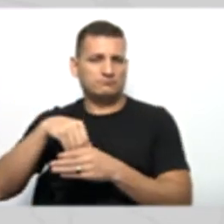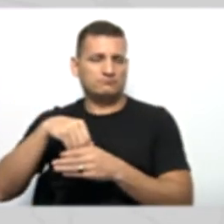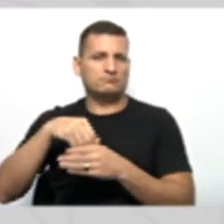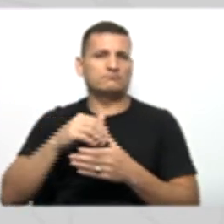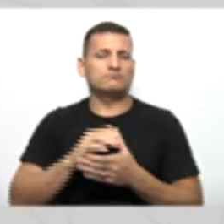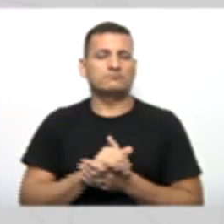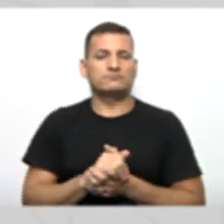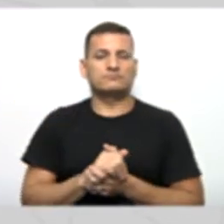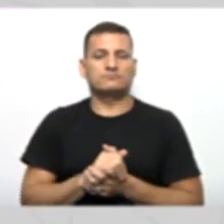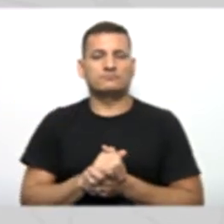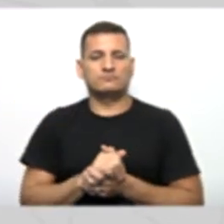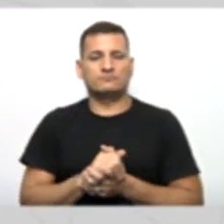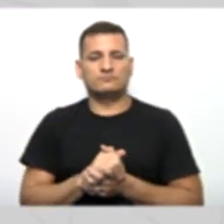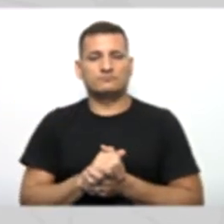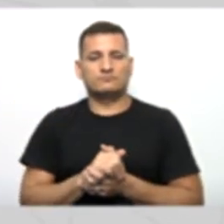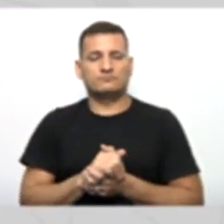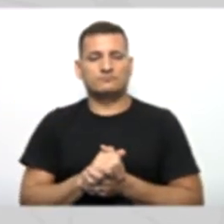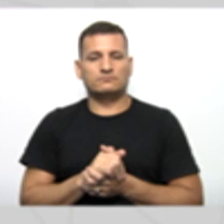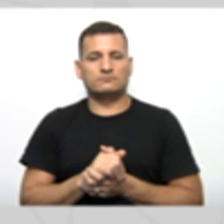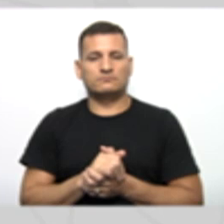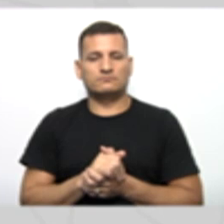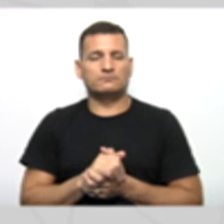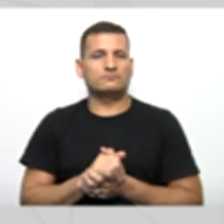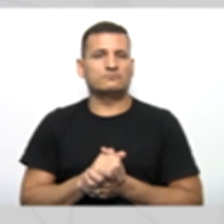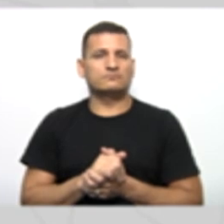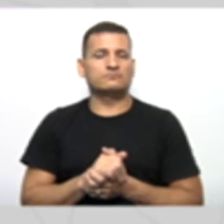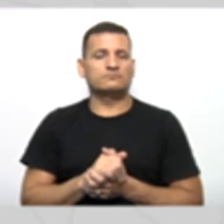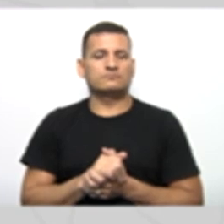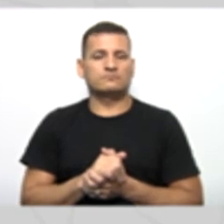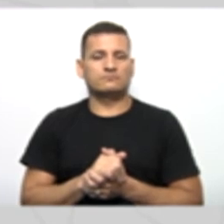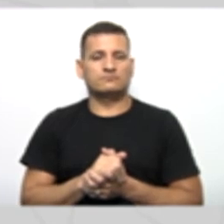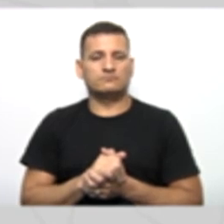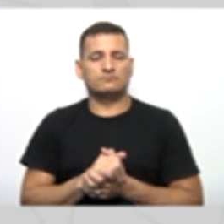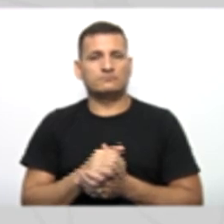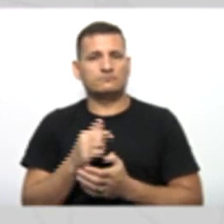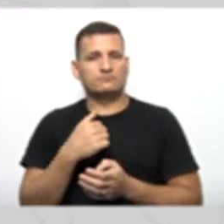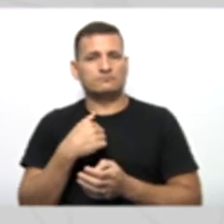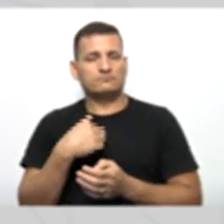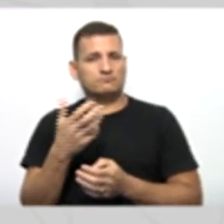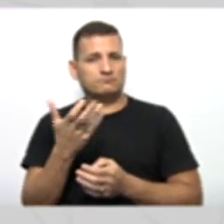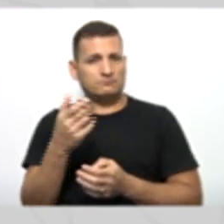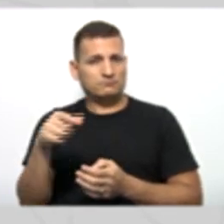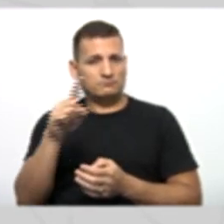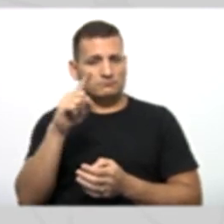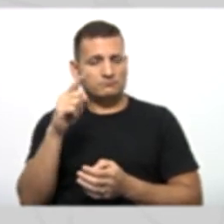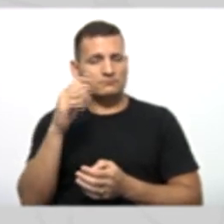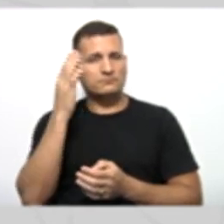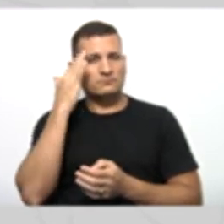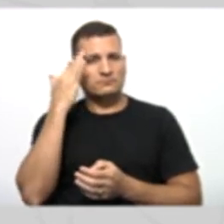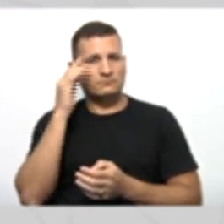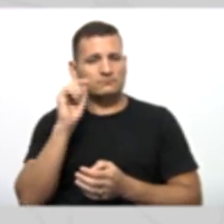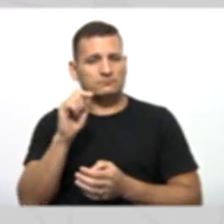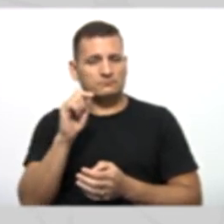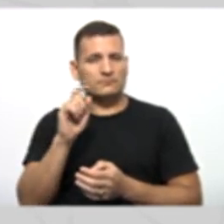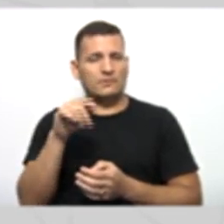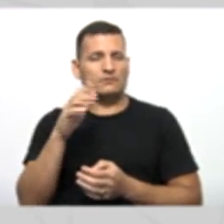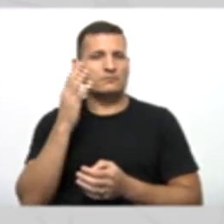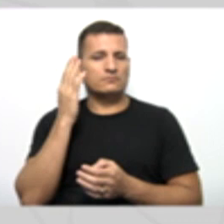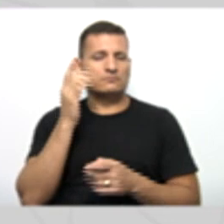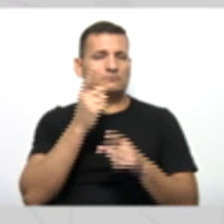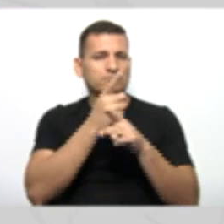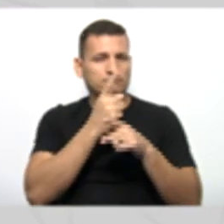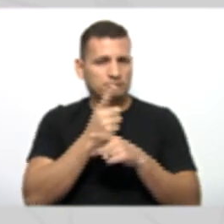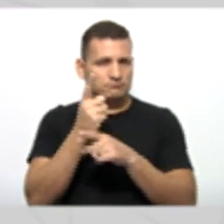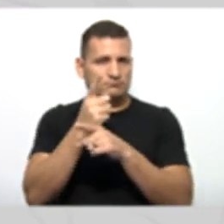extend, por exemplo. Isso daí nós vamos trabalhar mais para frente. O que eu quero que vocês saiam preparados é identificar isso